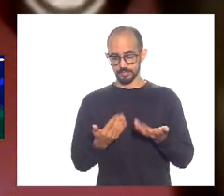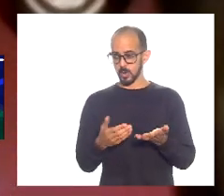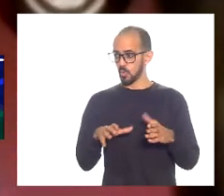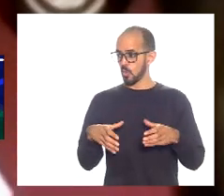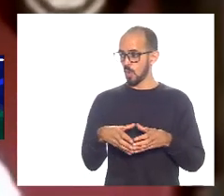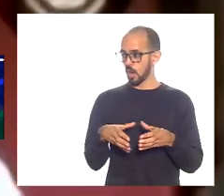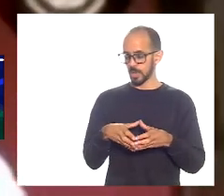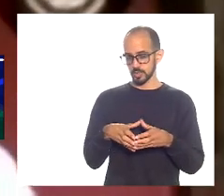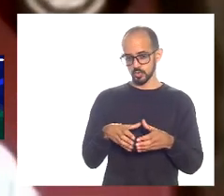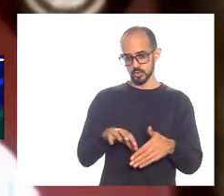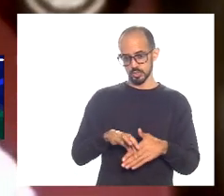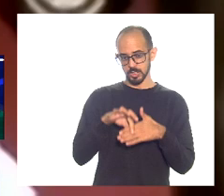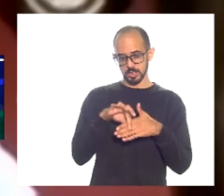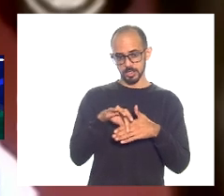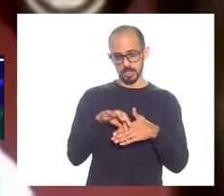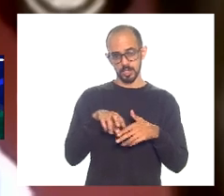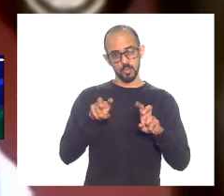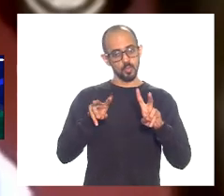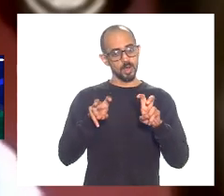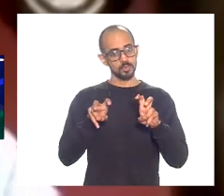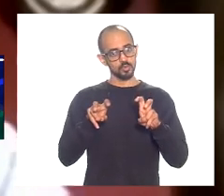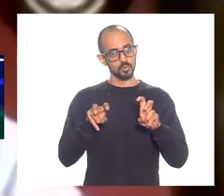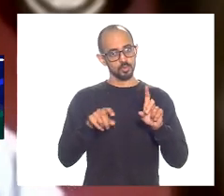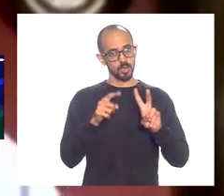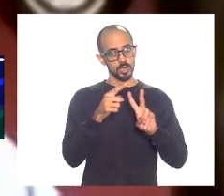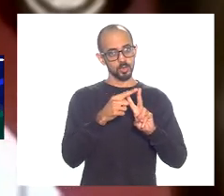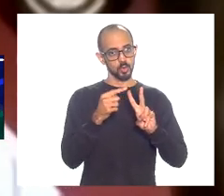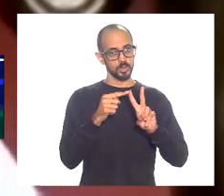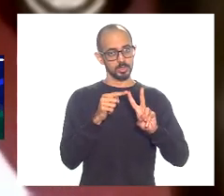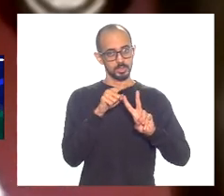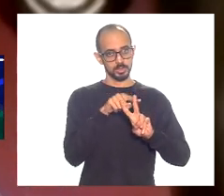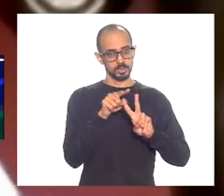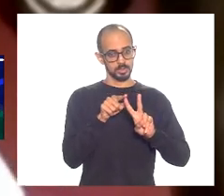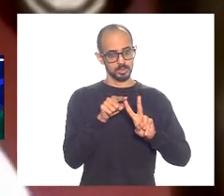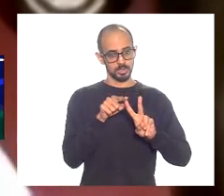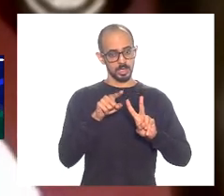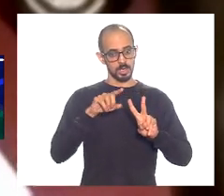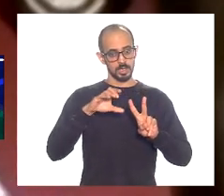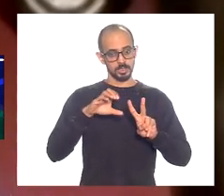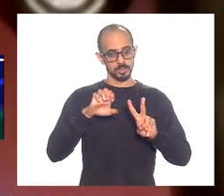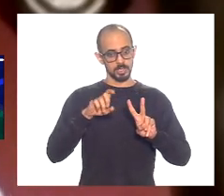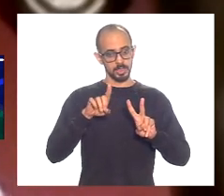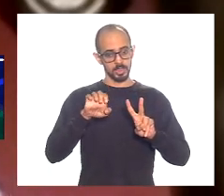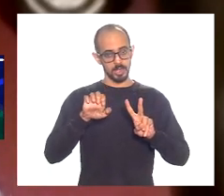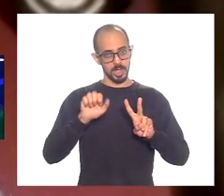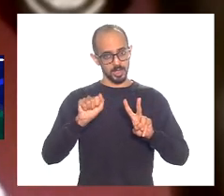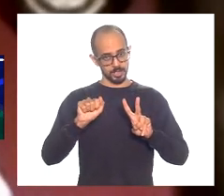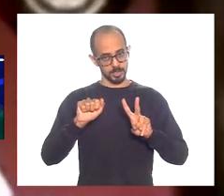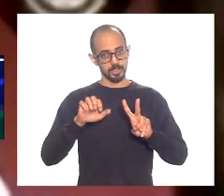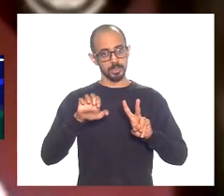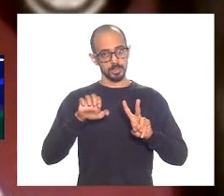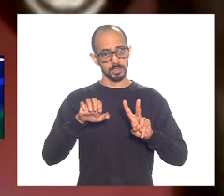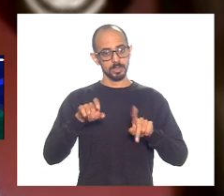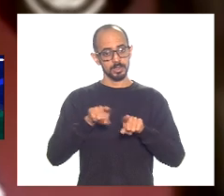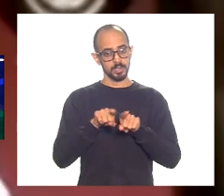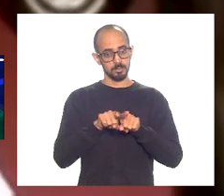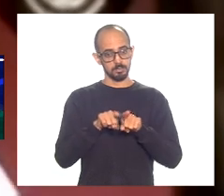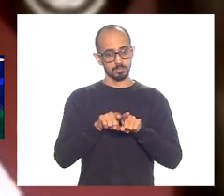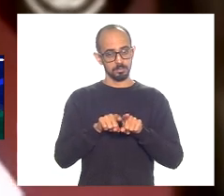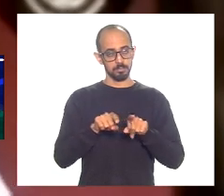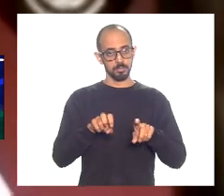Líderes, o assunto eram dois. Era SEDAI e recuperação do regime fiscal,